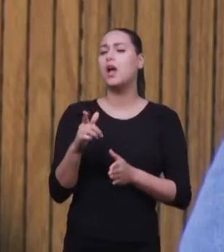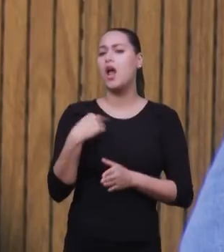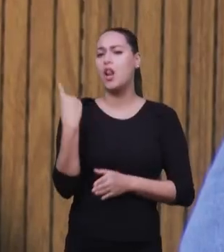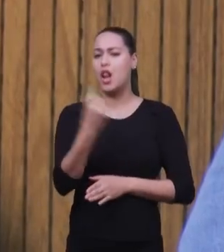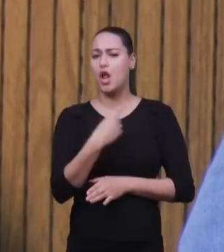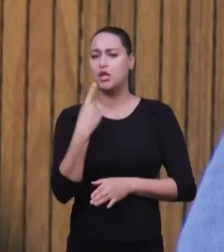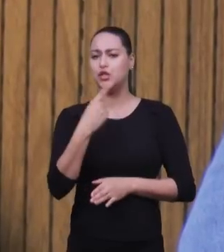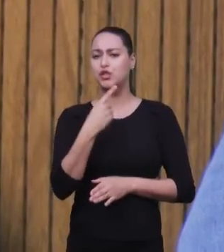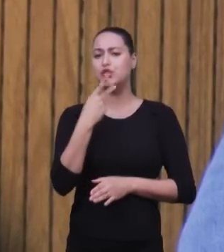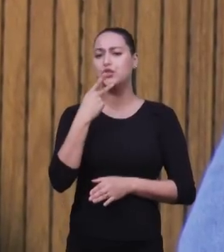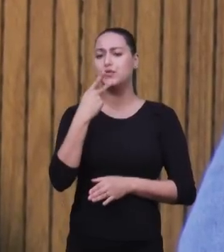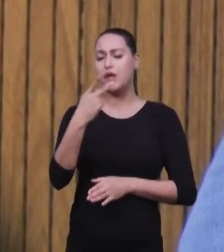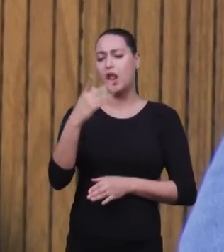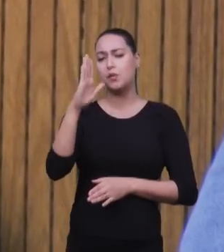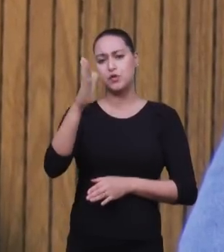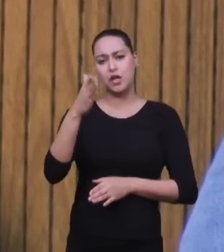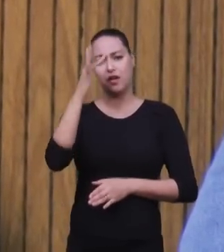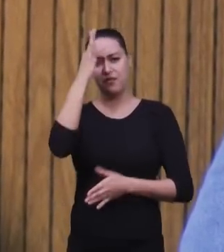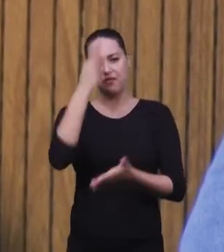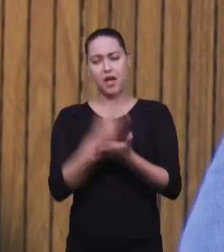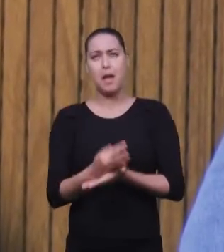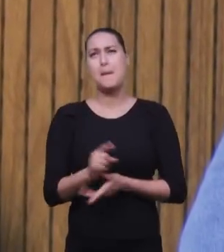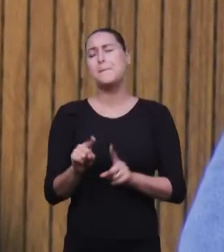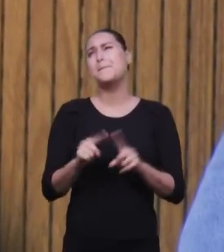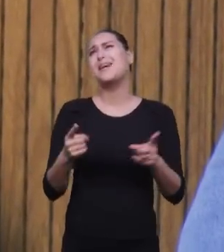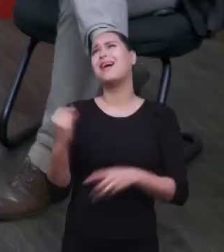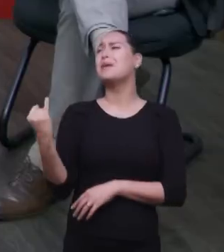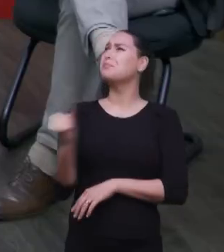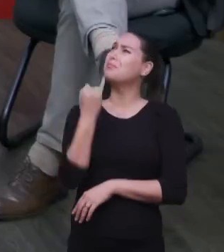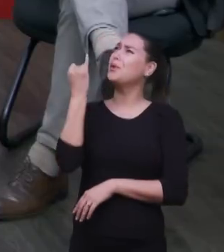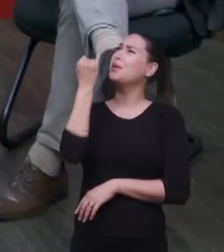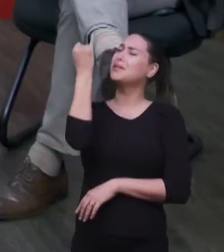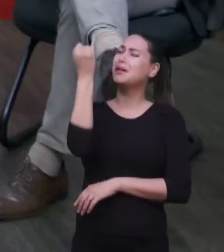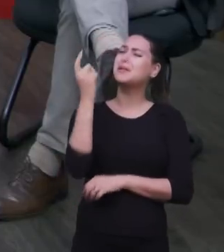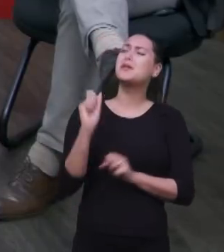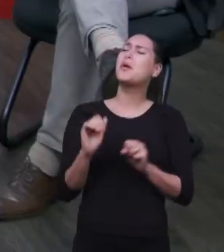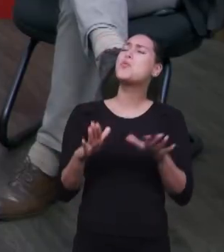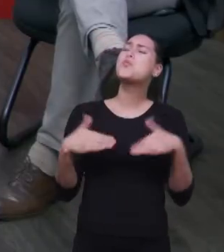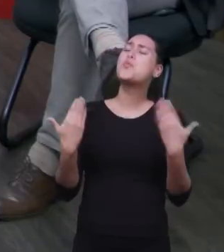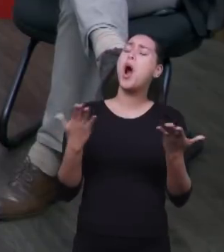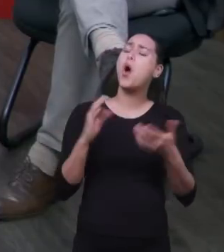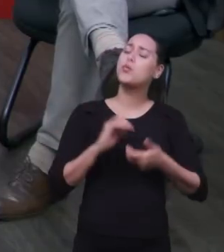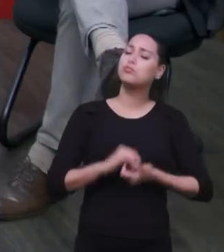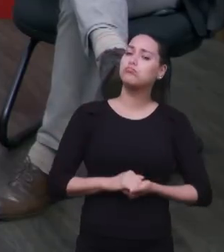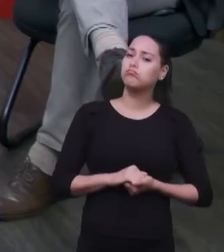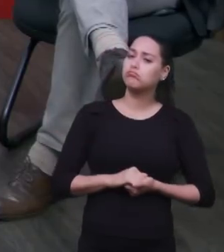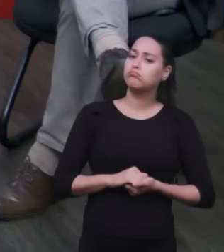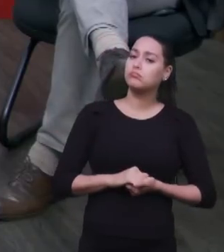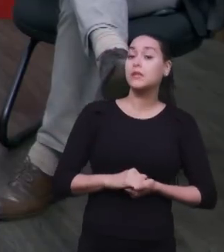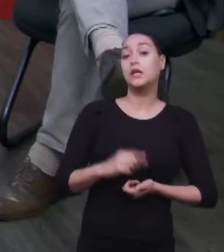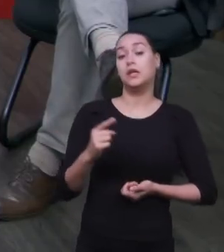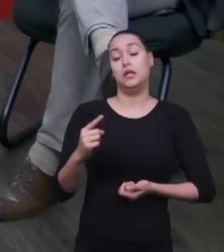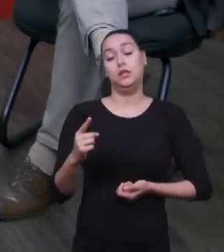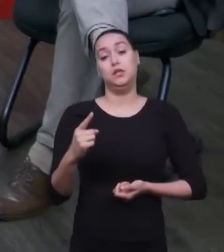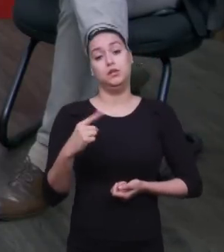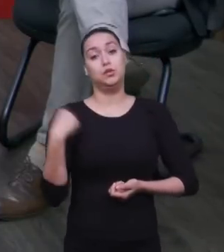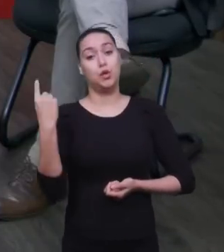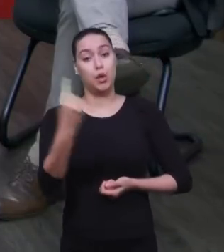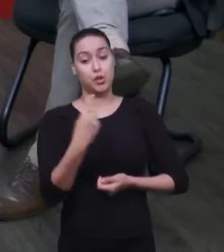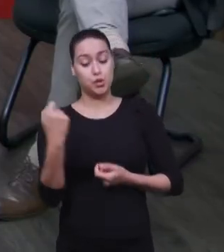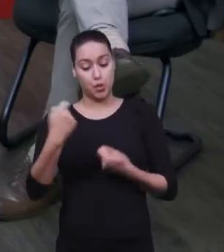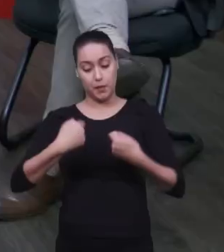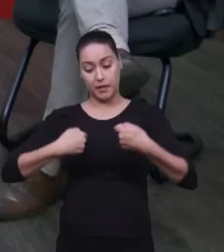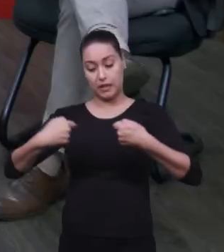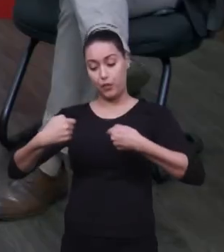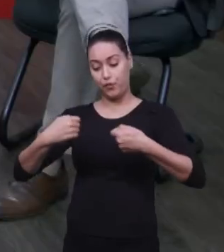sobre a fé, mas qual a importância dela para as nossas vidas? A importância é exatamente quando nós, por exemplo,